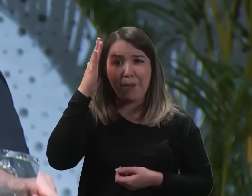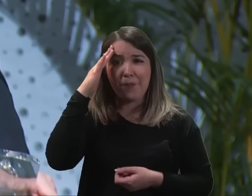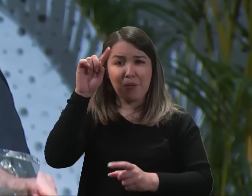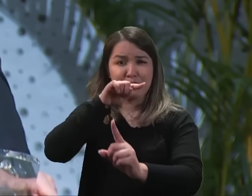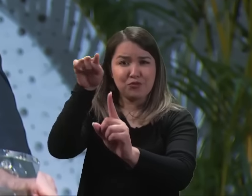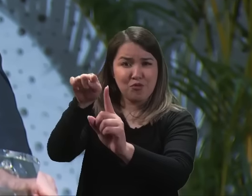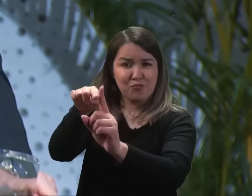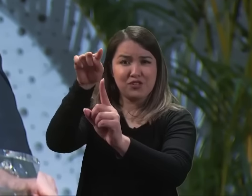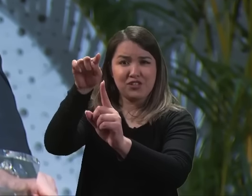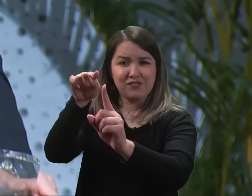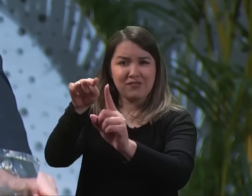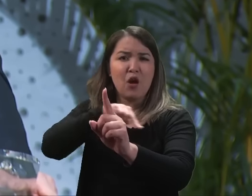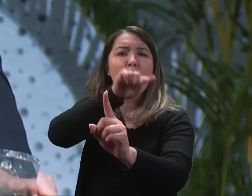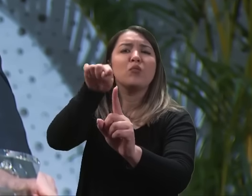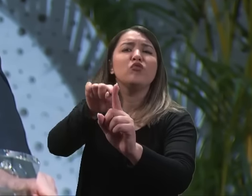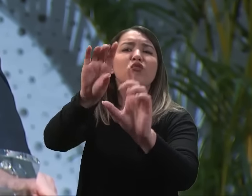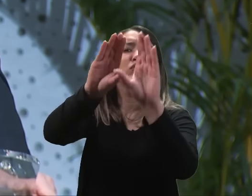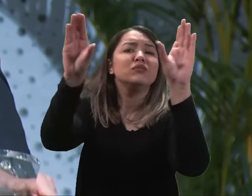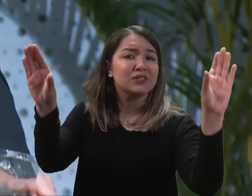você sabe onde vai chegar